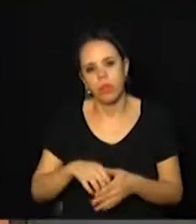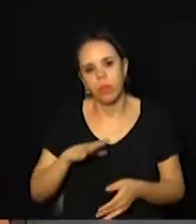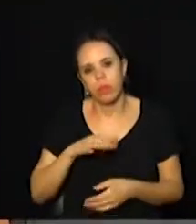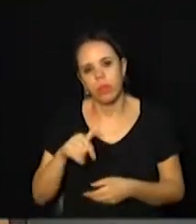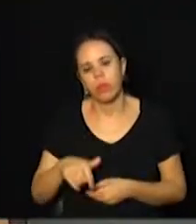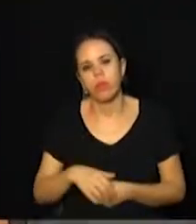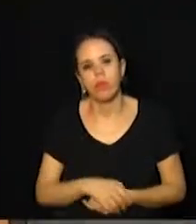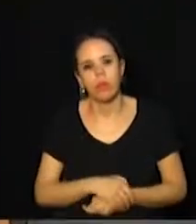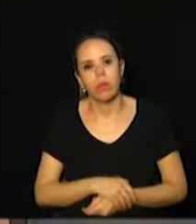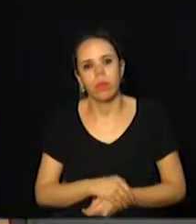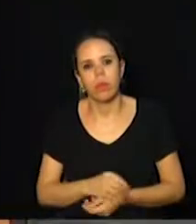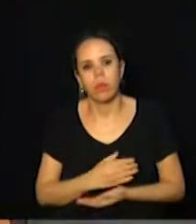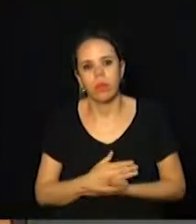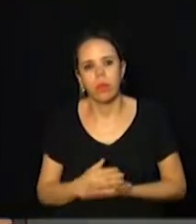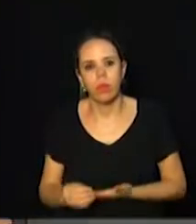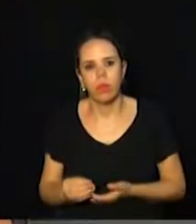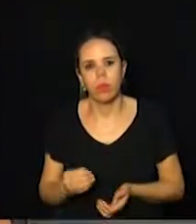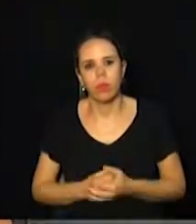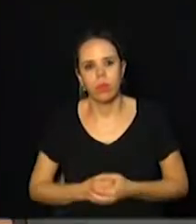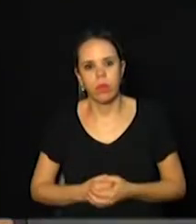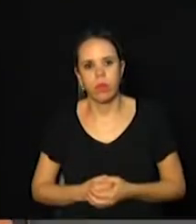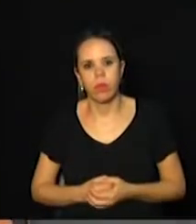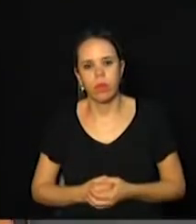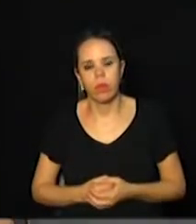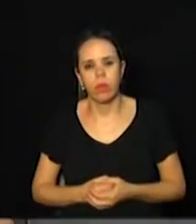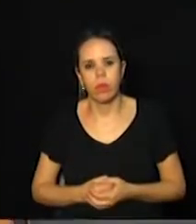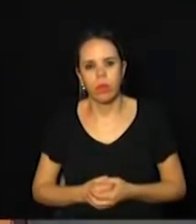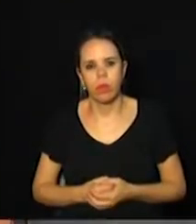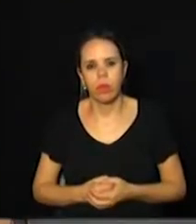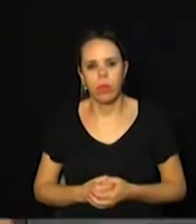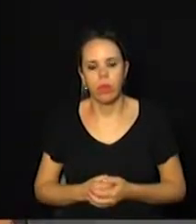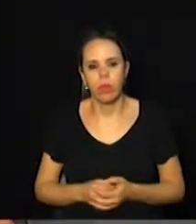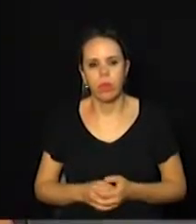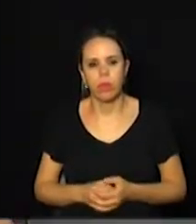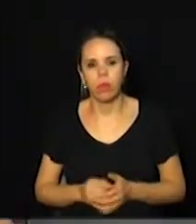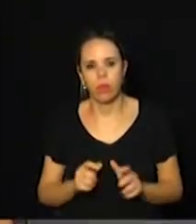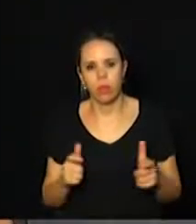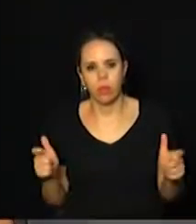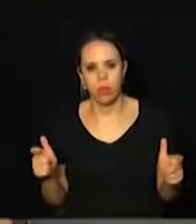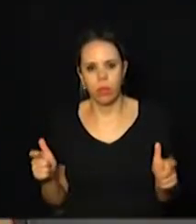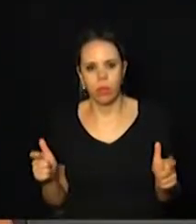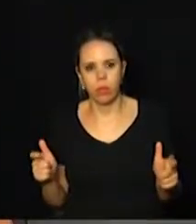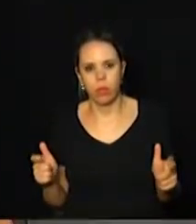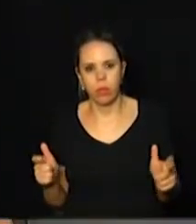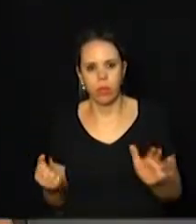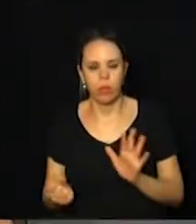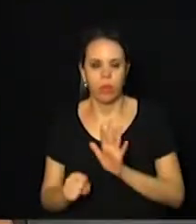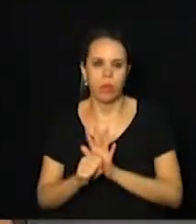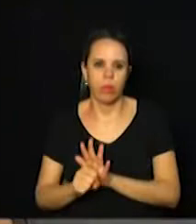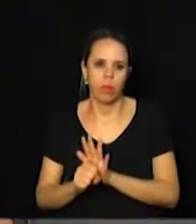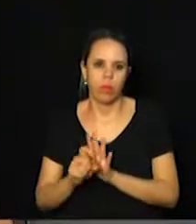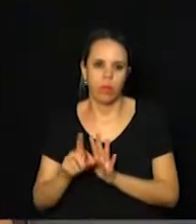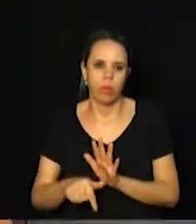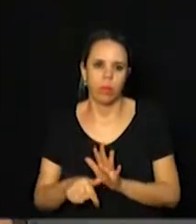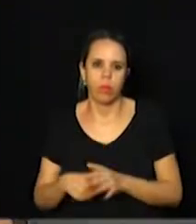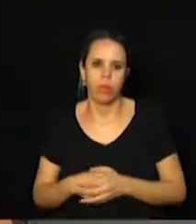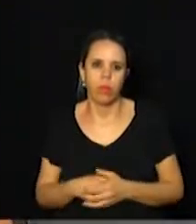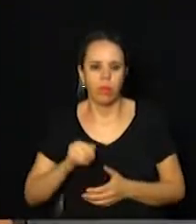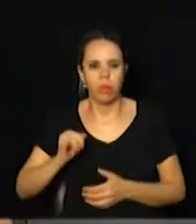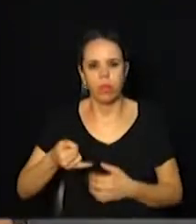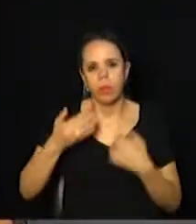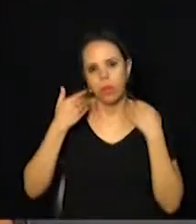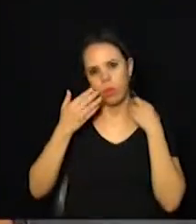e começou ali pelo a maior que tava o maior símbolo disso era